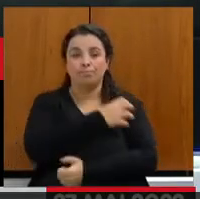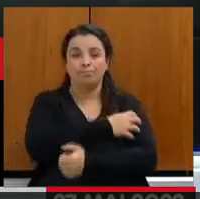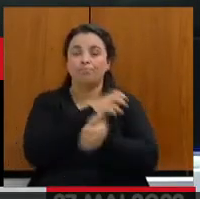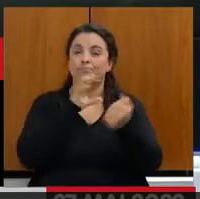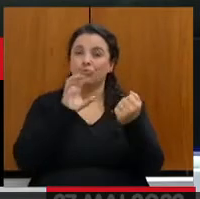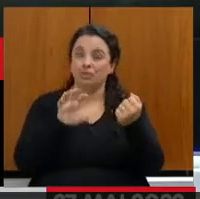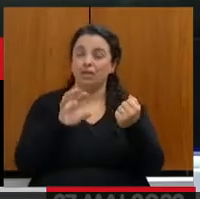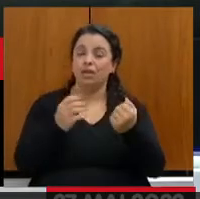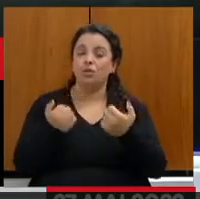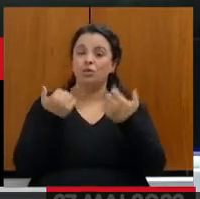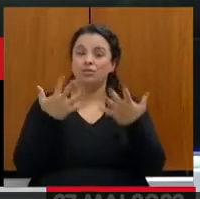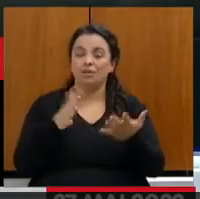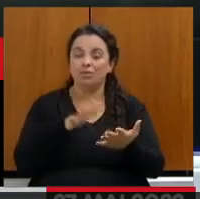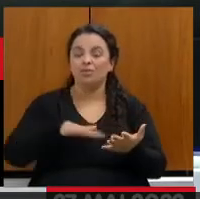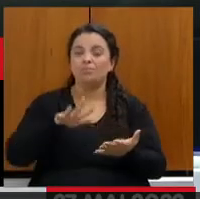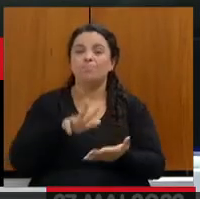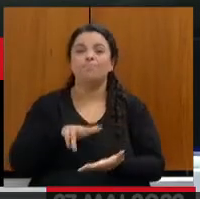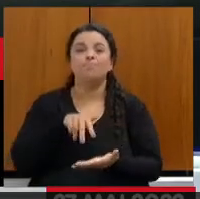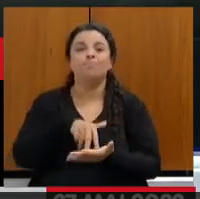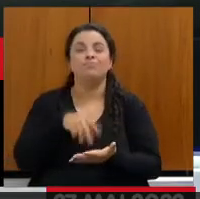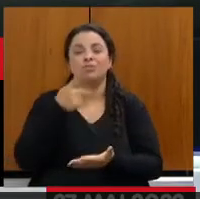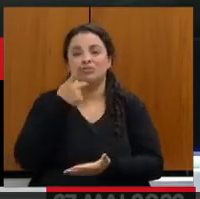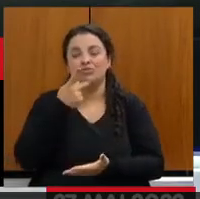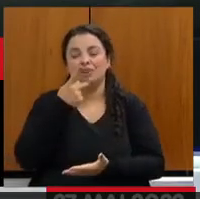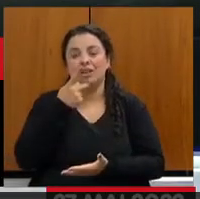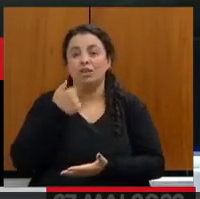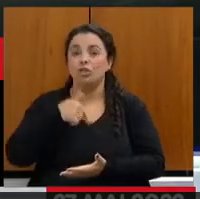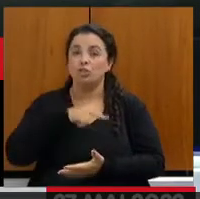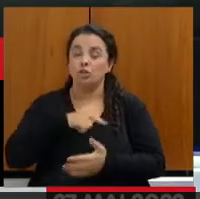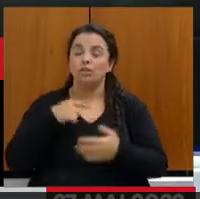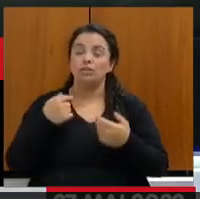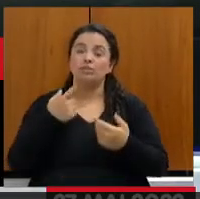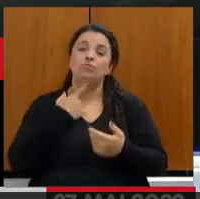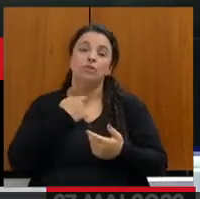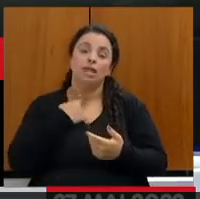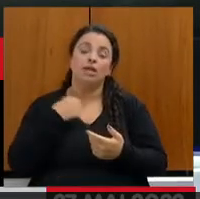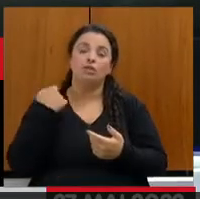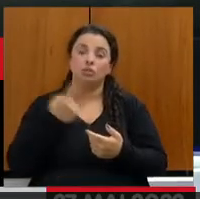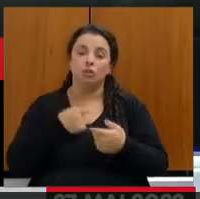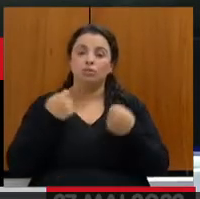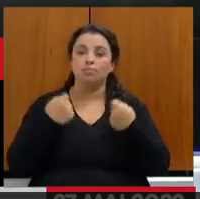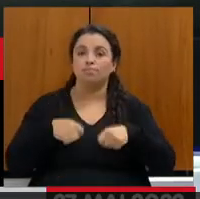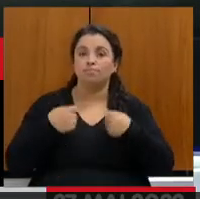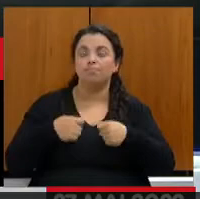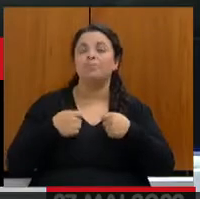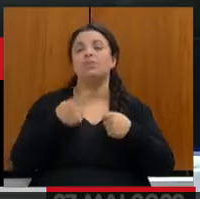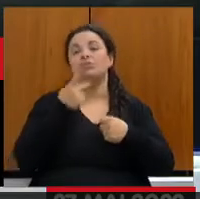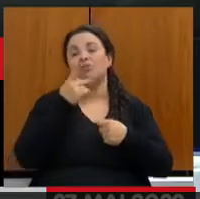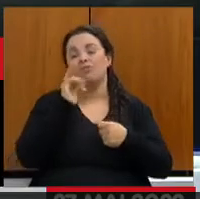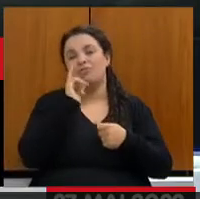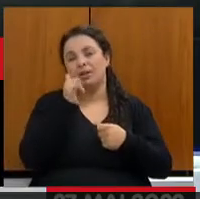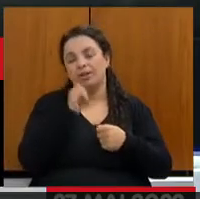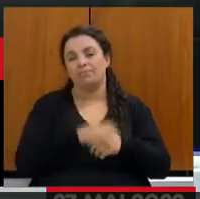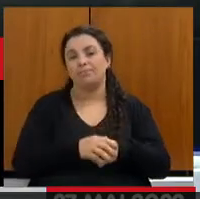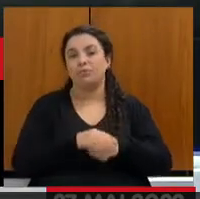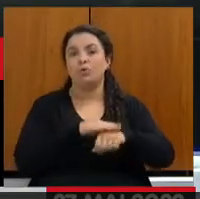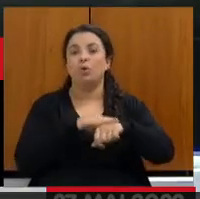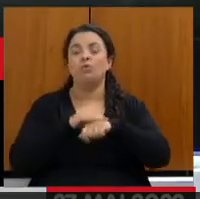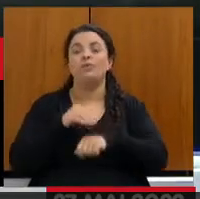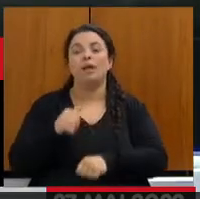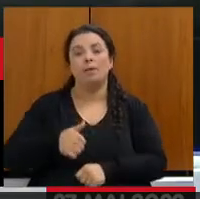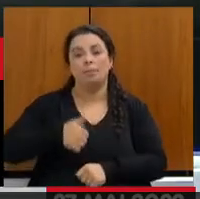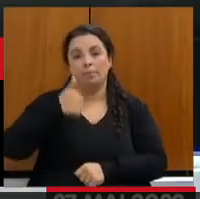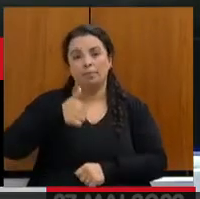espaço de fala e de apresentação das nossas demandas Tá bom vamos convidar nossa primeira